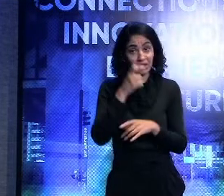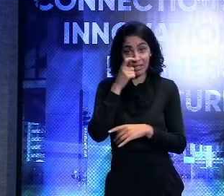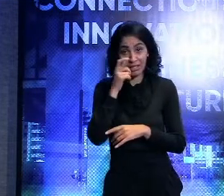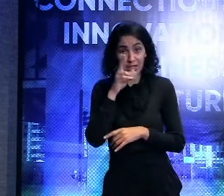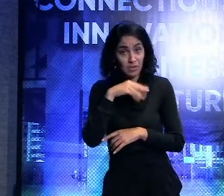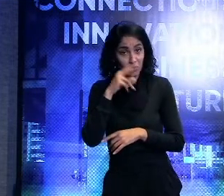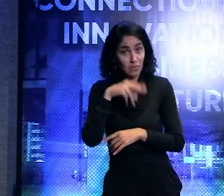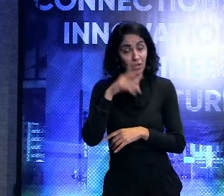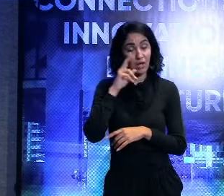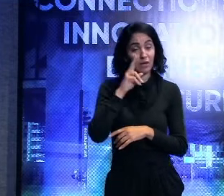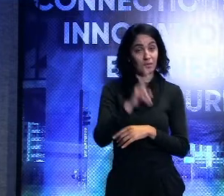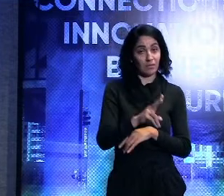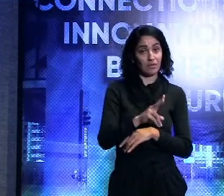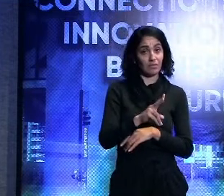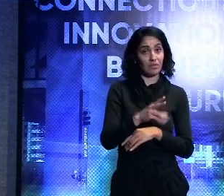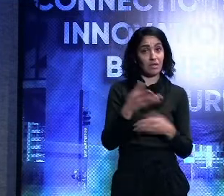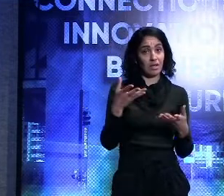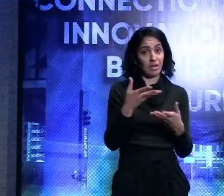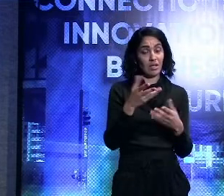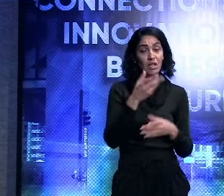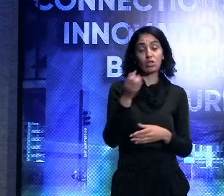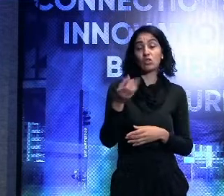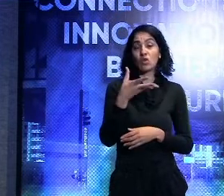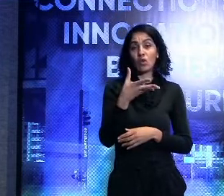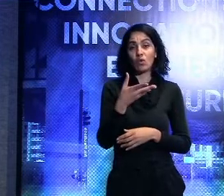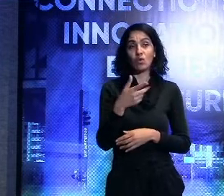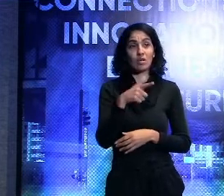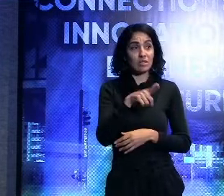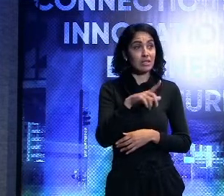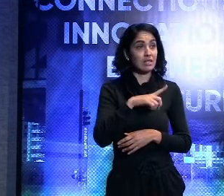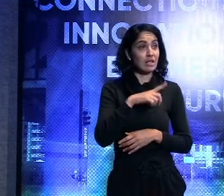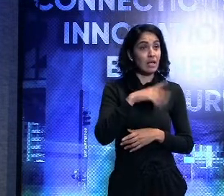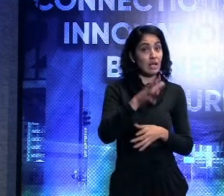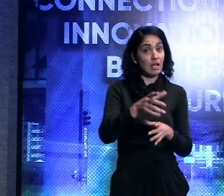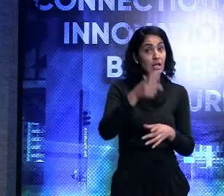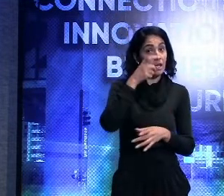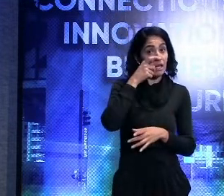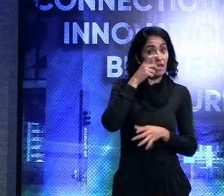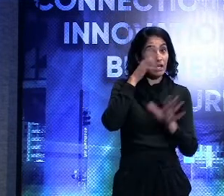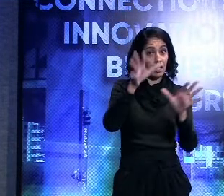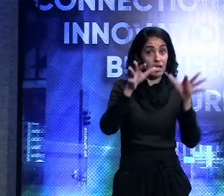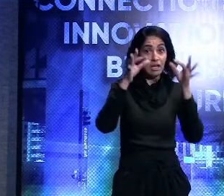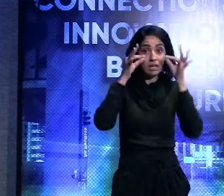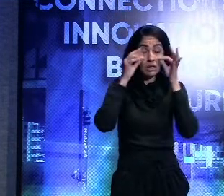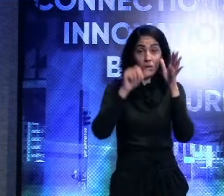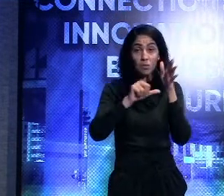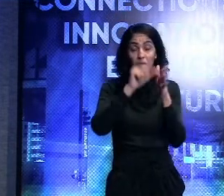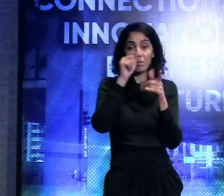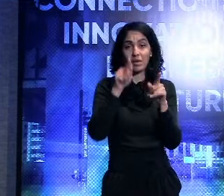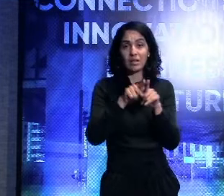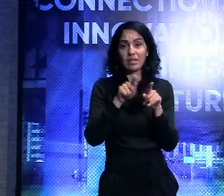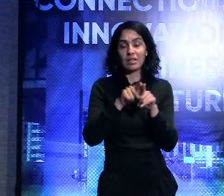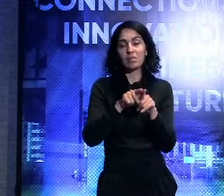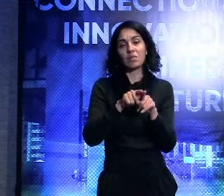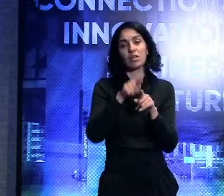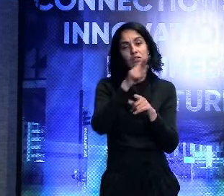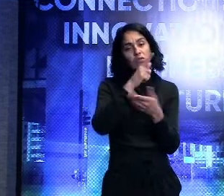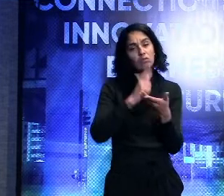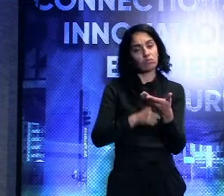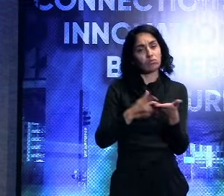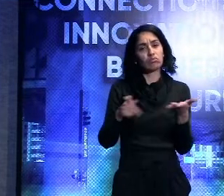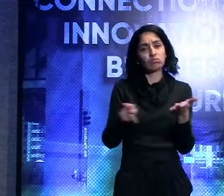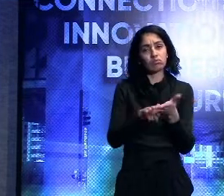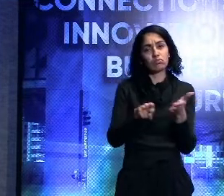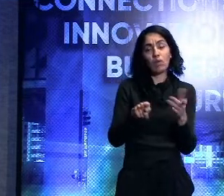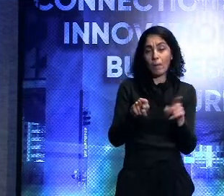assim, brand new. Quem estiver aqui vai estar prestando atenção pela primeira vez e a gente também conta com vocês para colaborarem